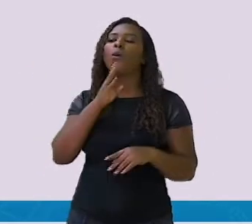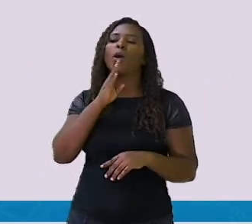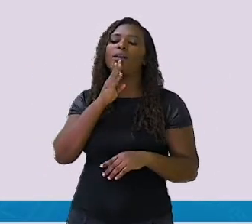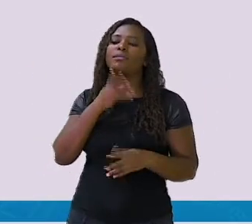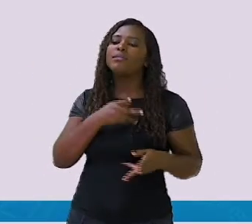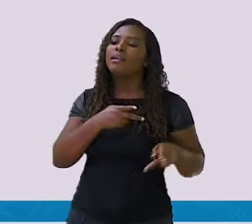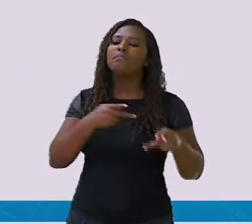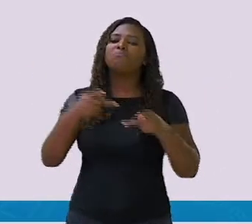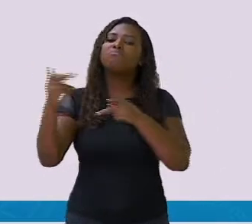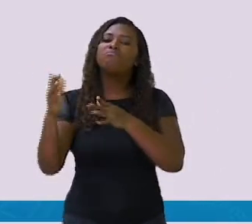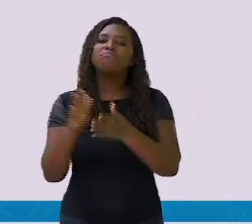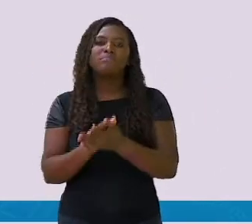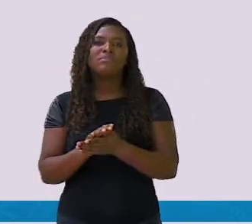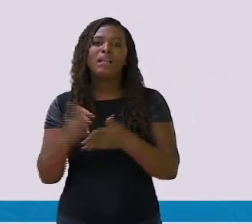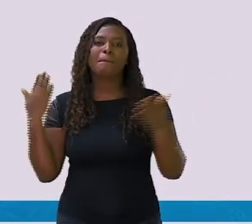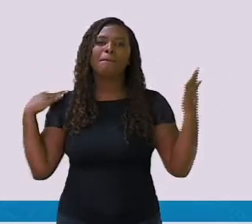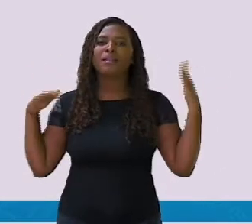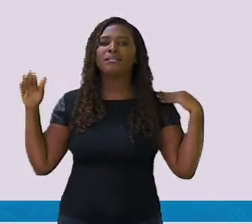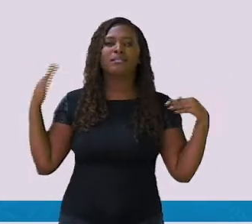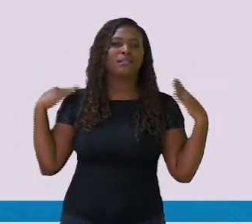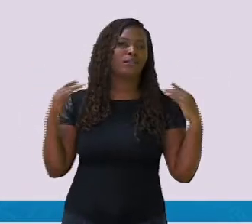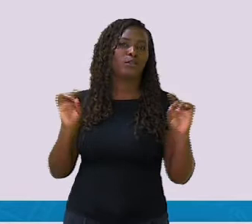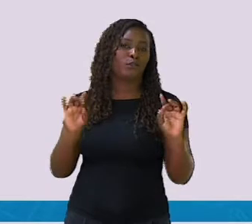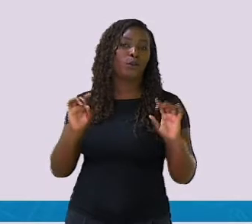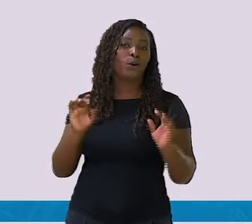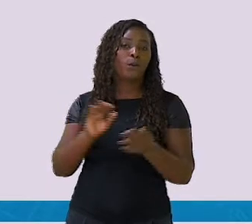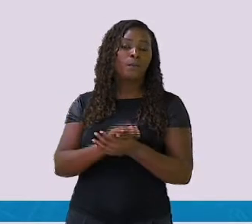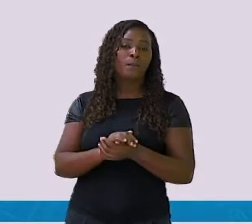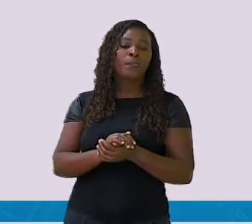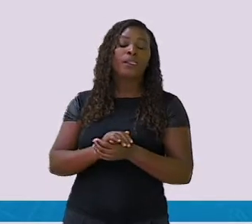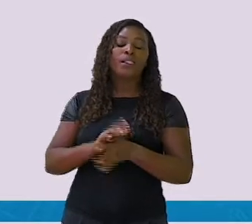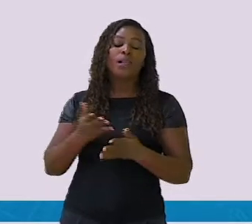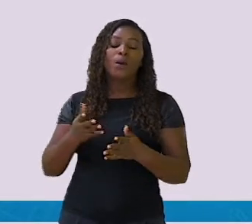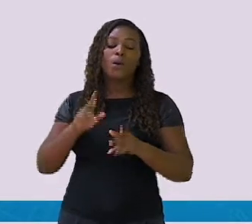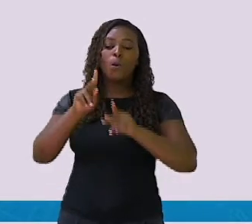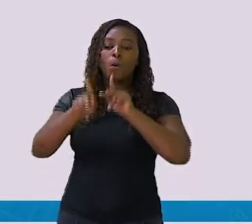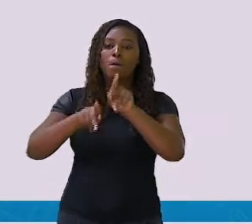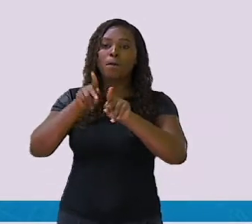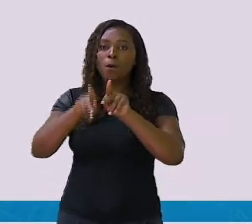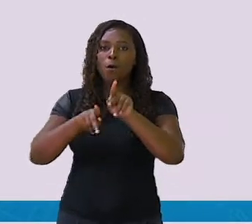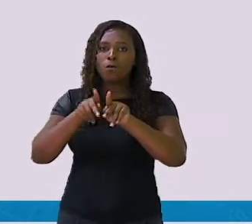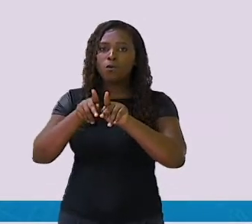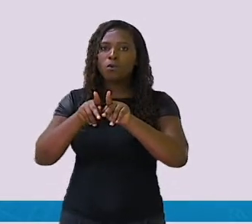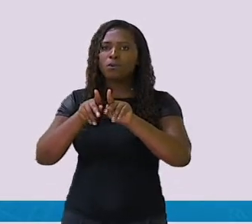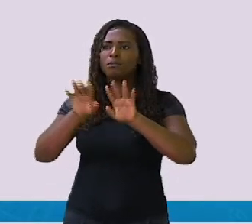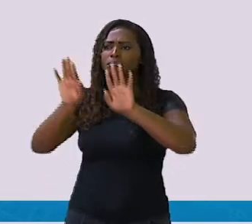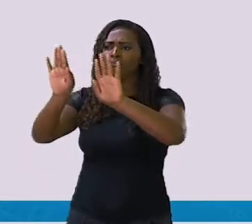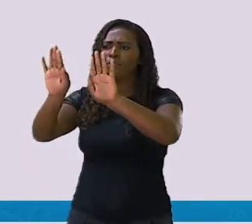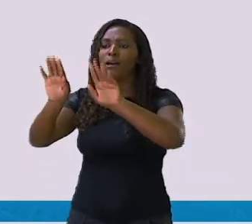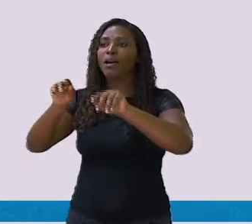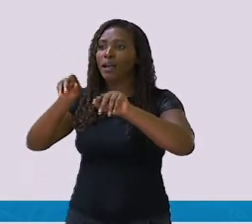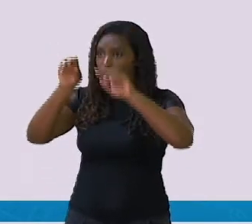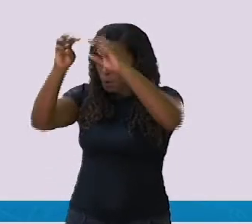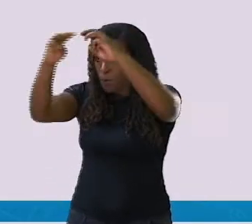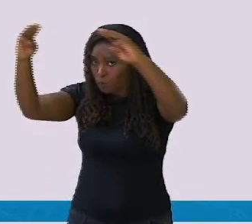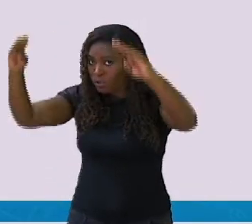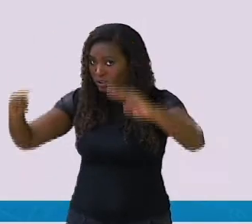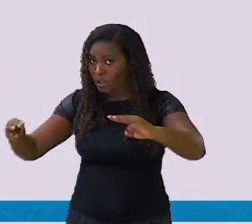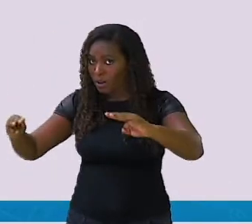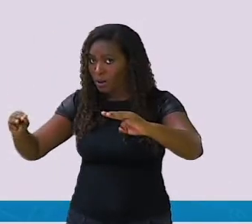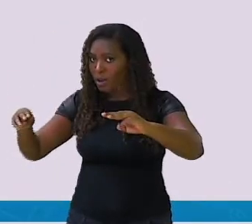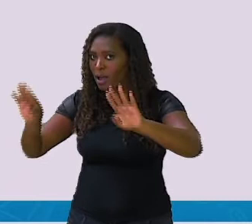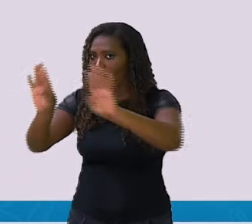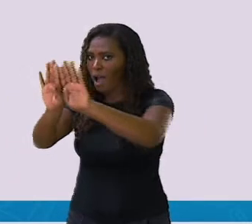ele é aberto ao público, né? Todo museu é aberto ao público. E o que é ser aberto ao público? Todas as pessoas podem frequentar,